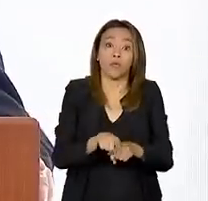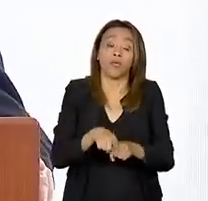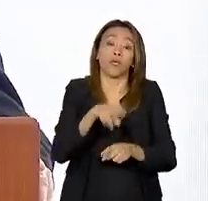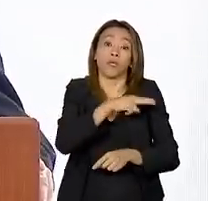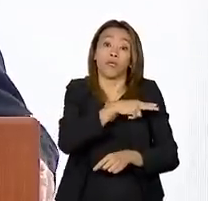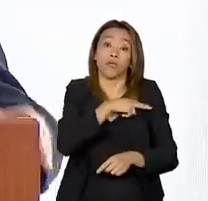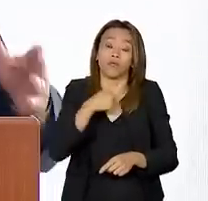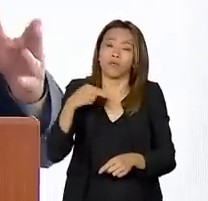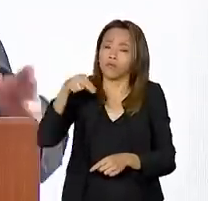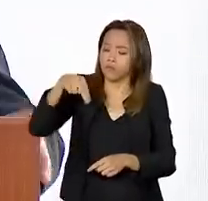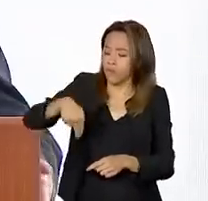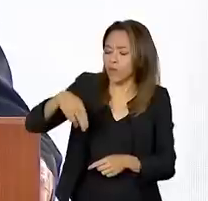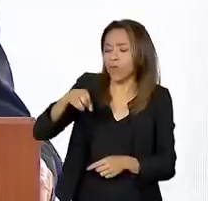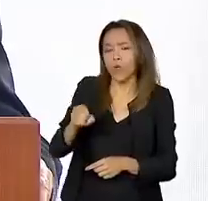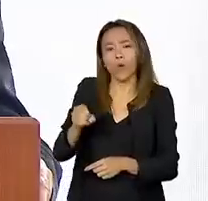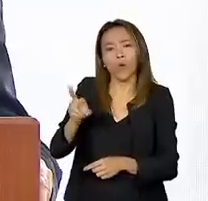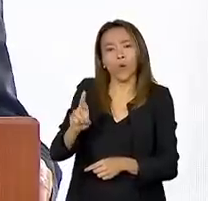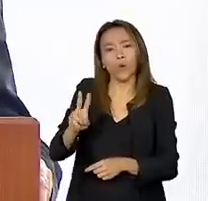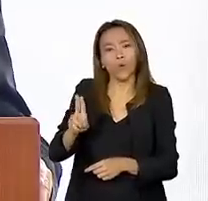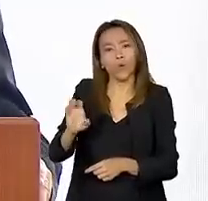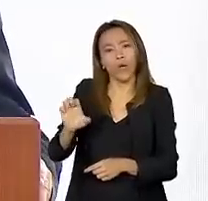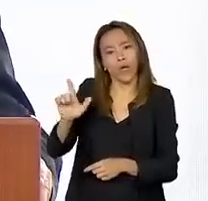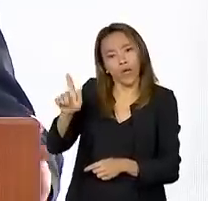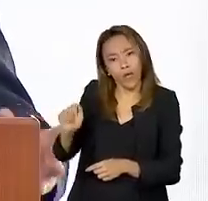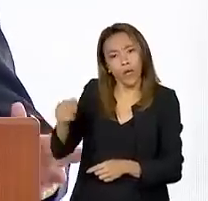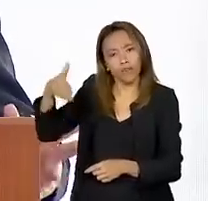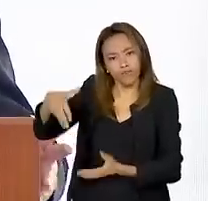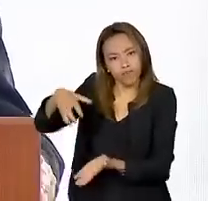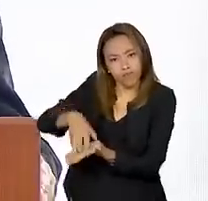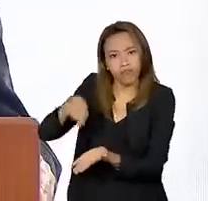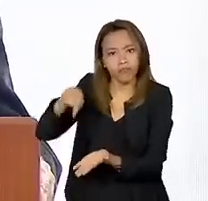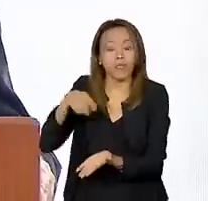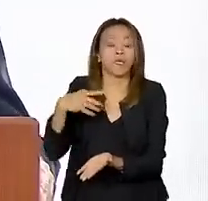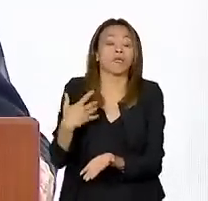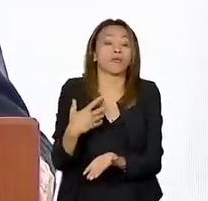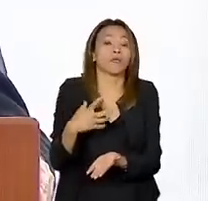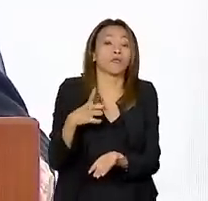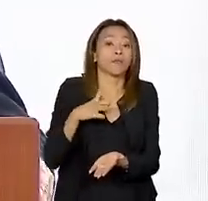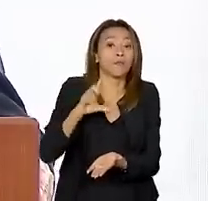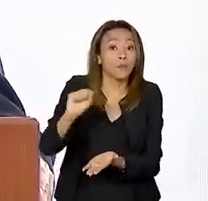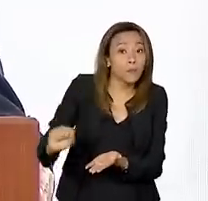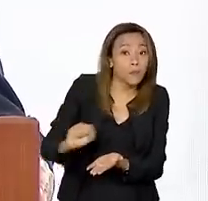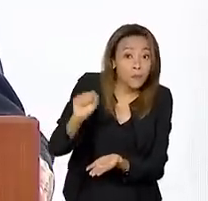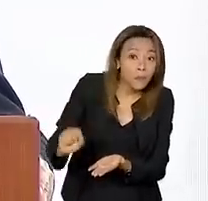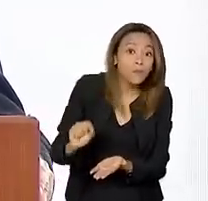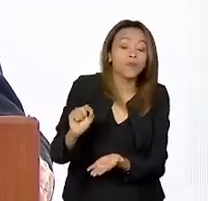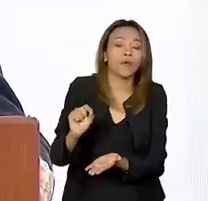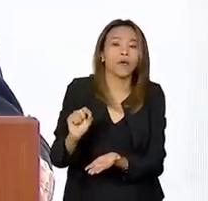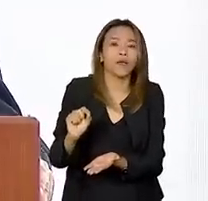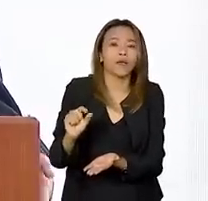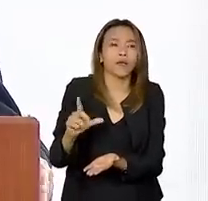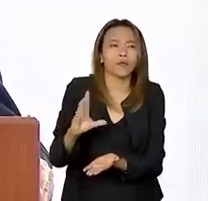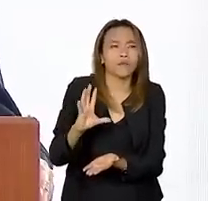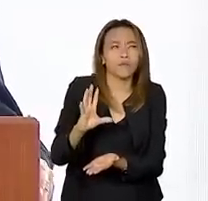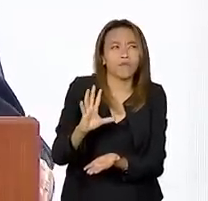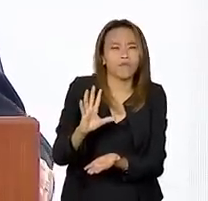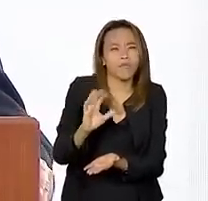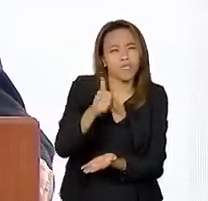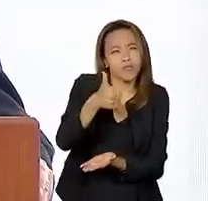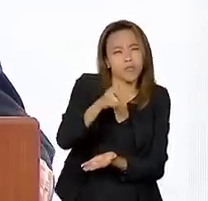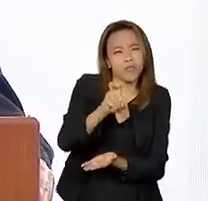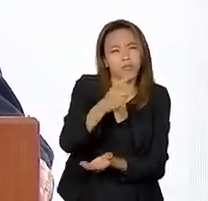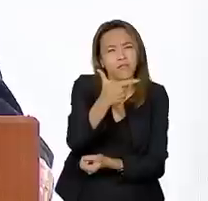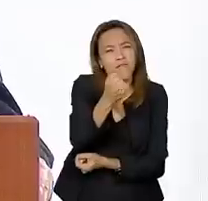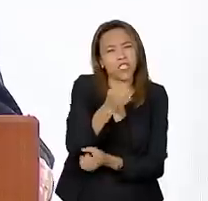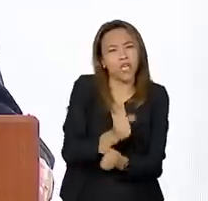do petróleo e gás, onde todos sabem que é o maior recurso de P&D ainda existente no planeta Terra, de que dentro de 15 a 20